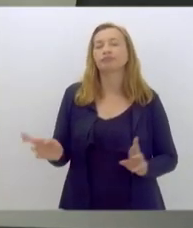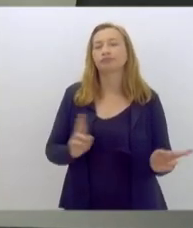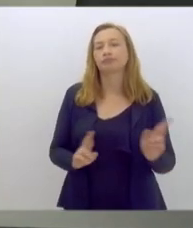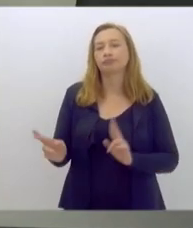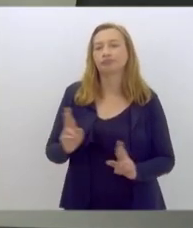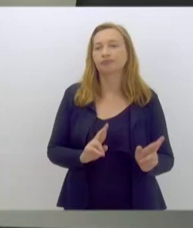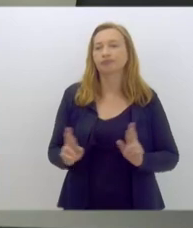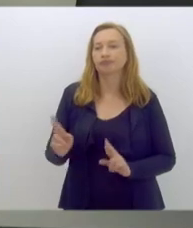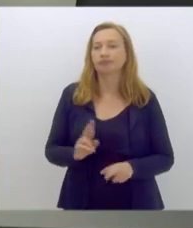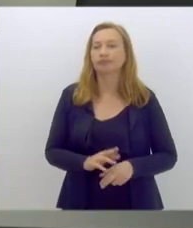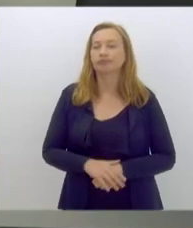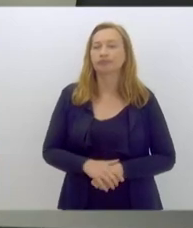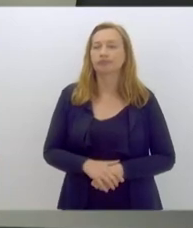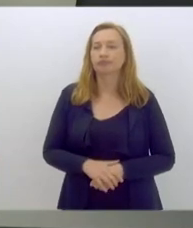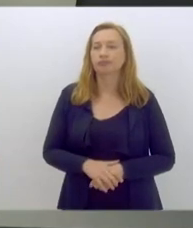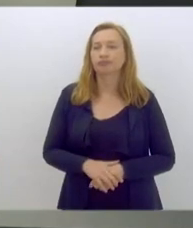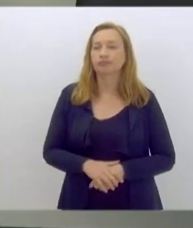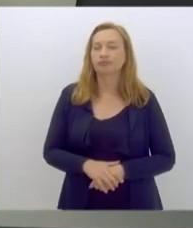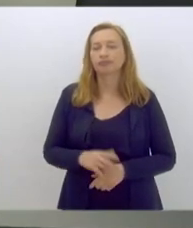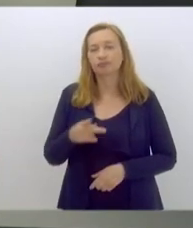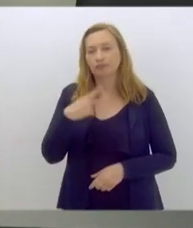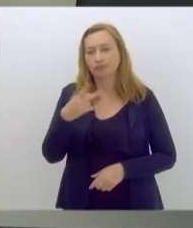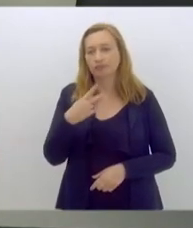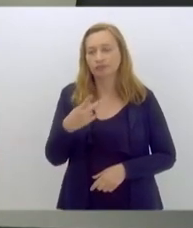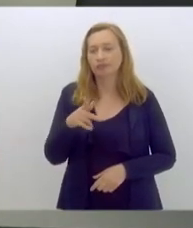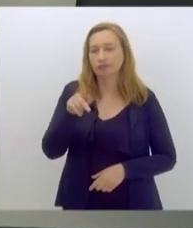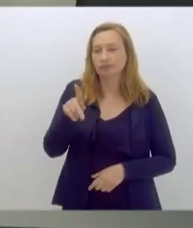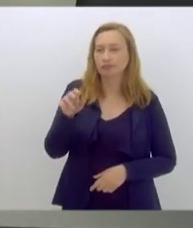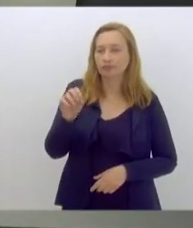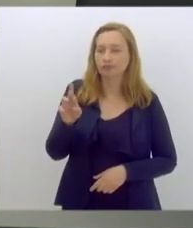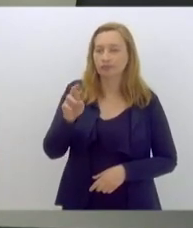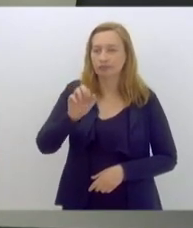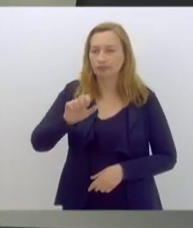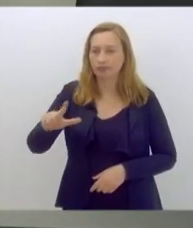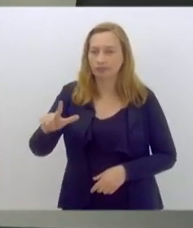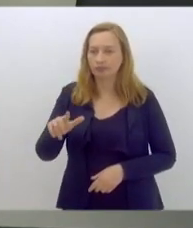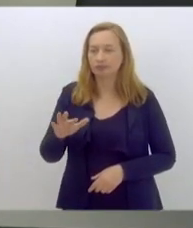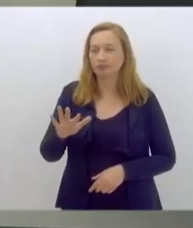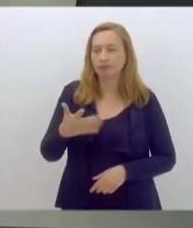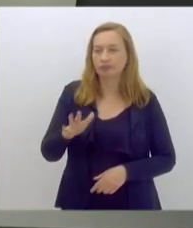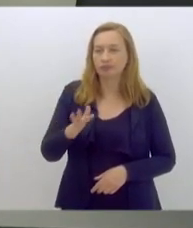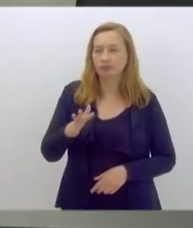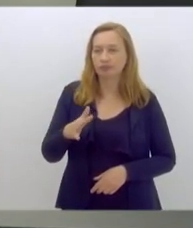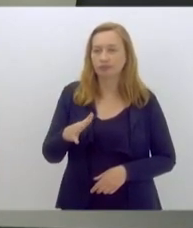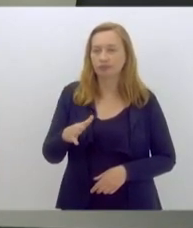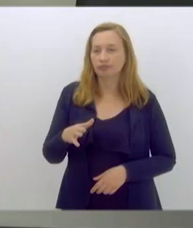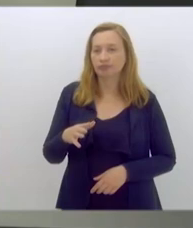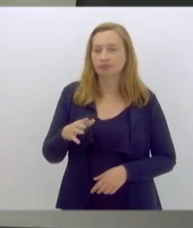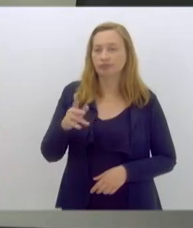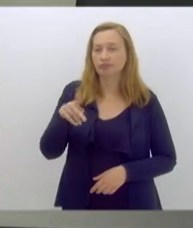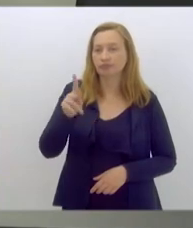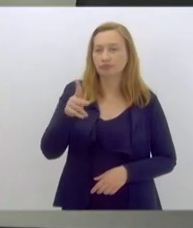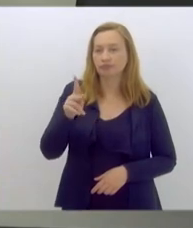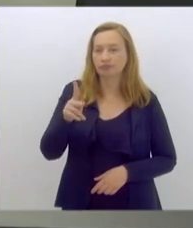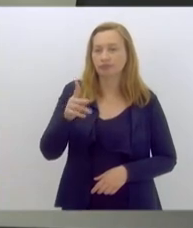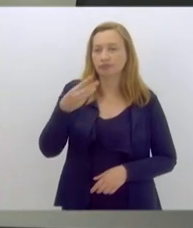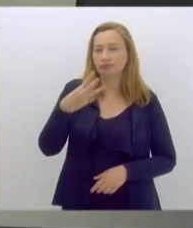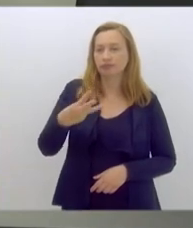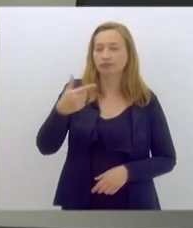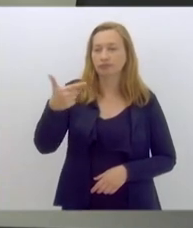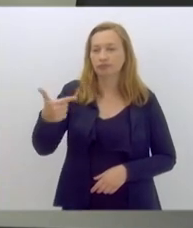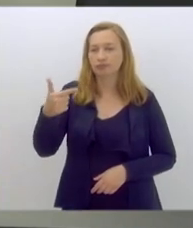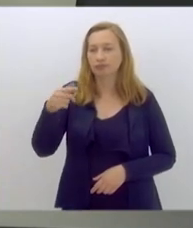a o que o seu comentou do portal nosso que tava com a previsão de royalties de 32 Bia